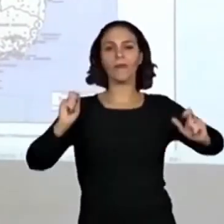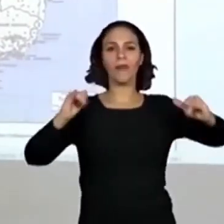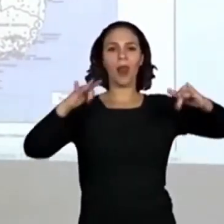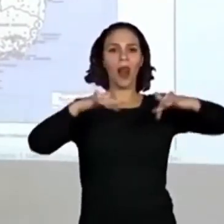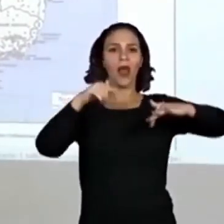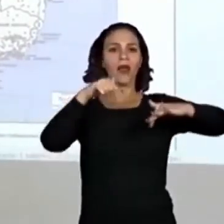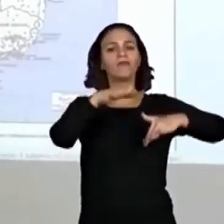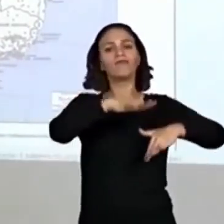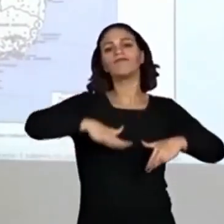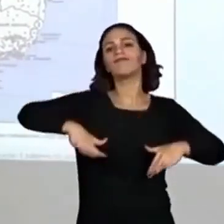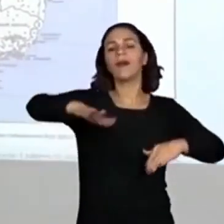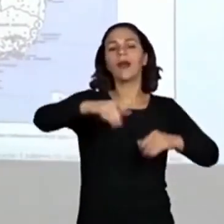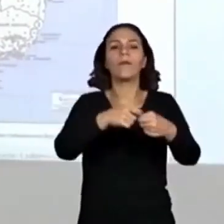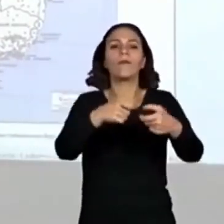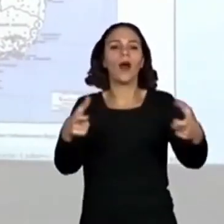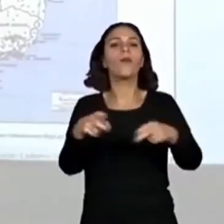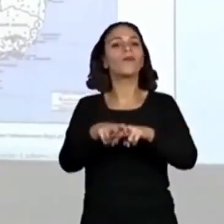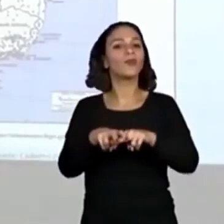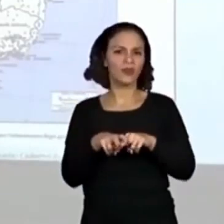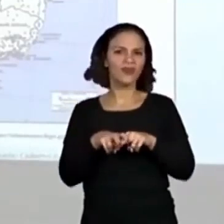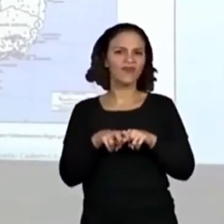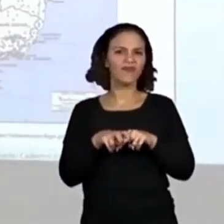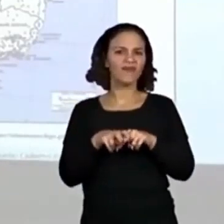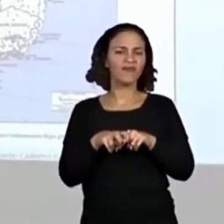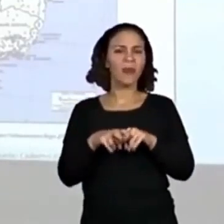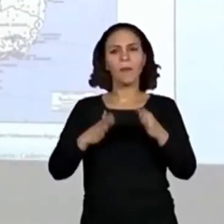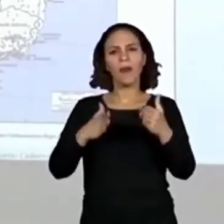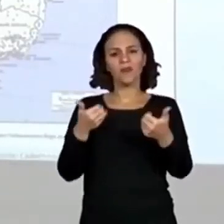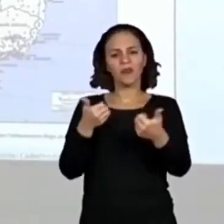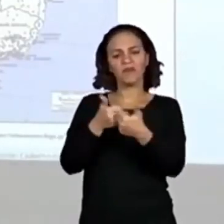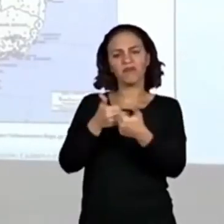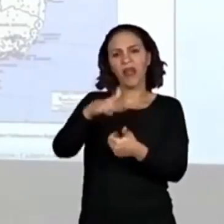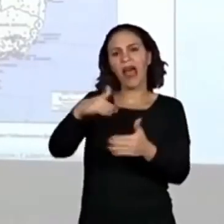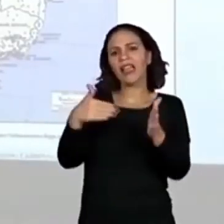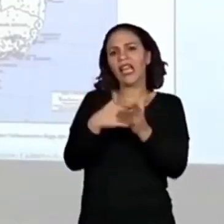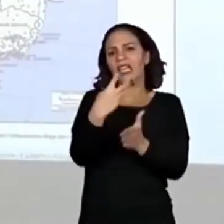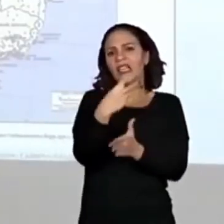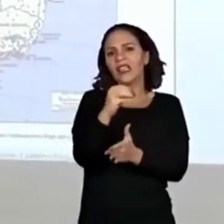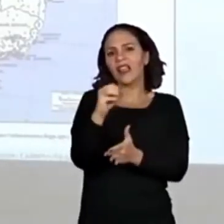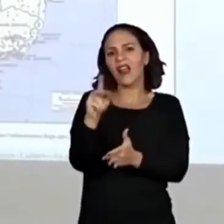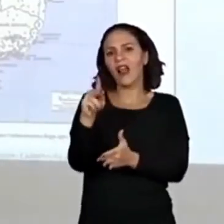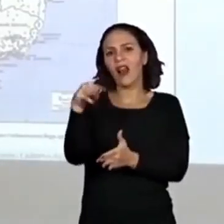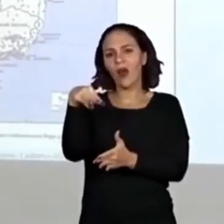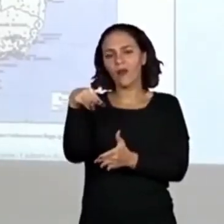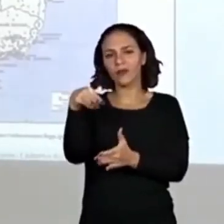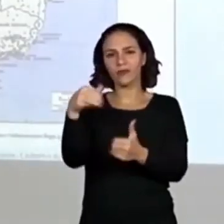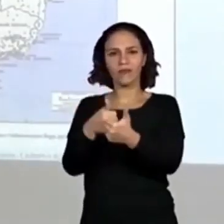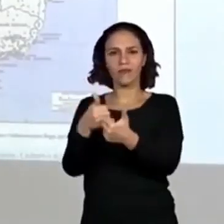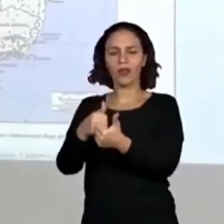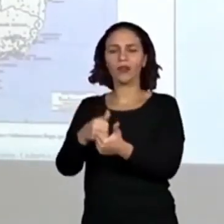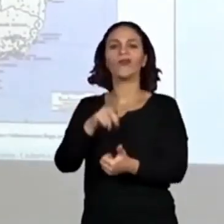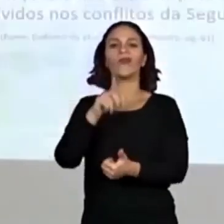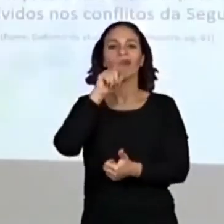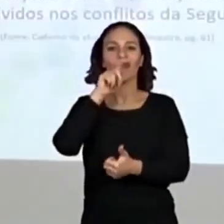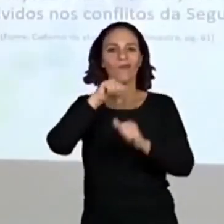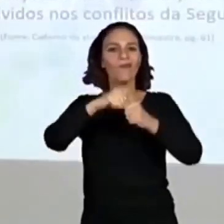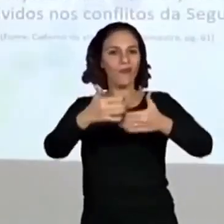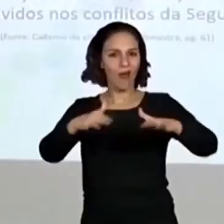acabou ficando nessa área, até uns 300 quilômetros aproximadamente do litoral.